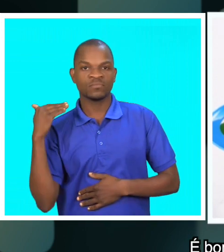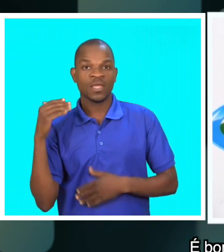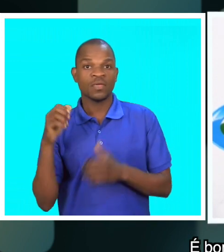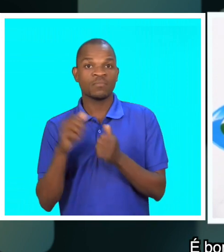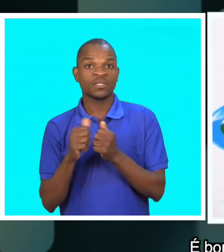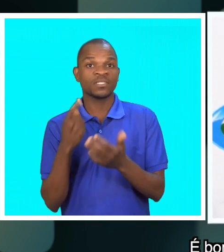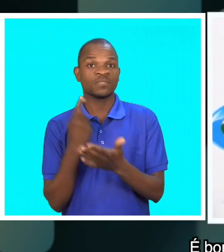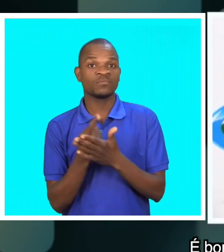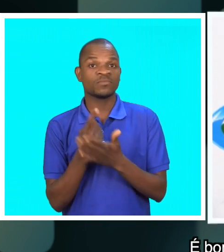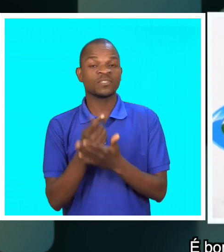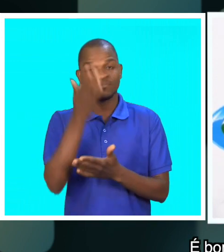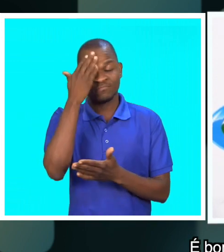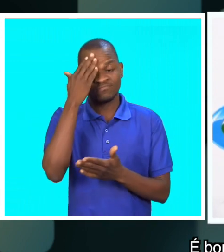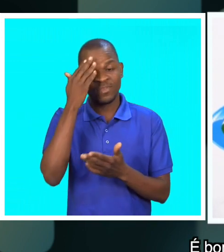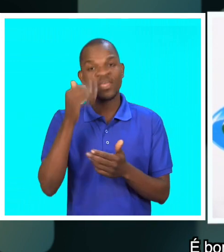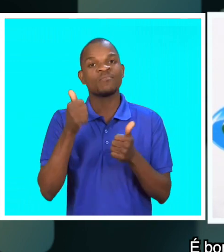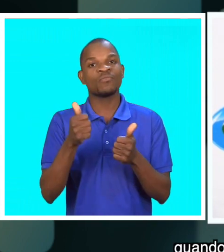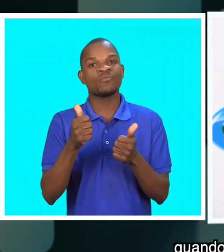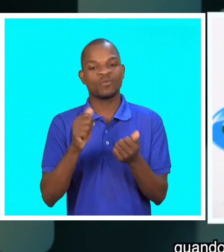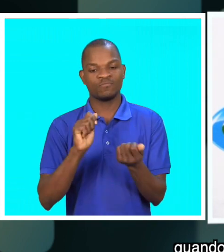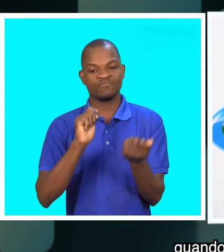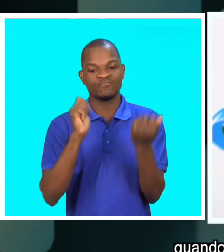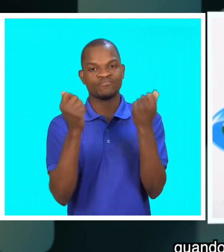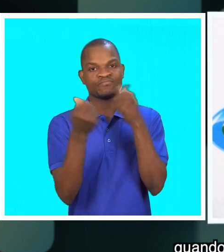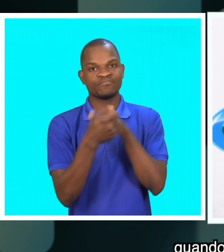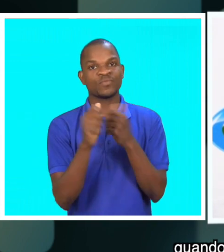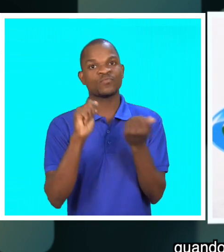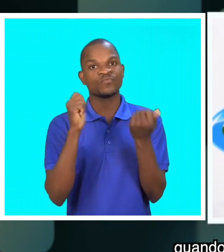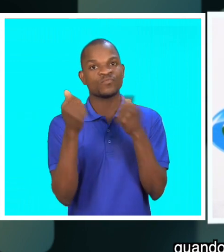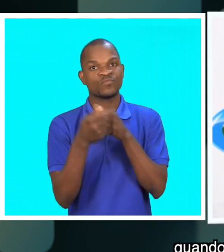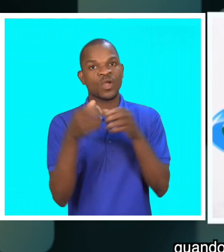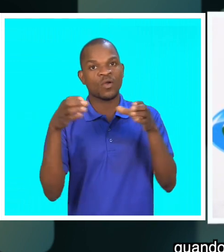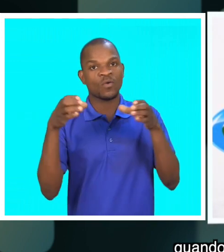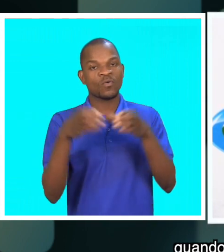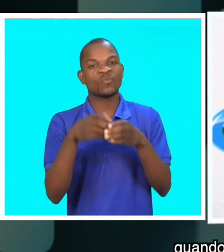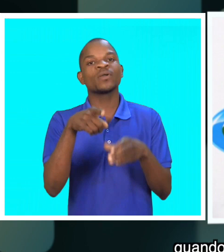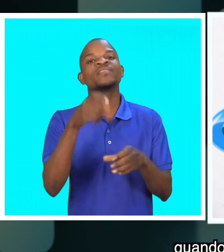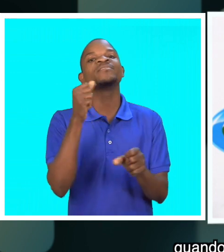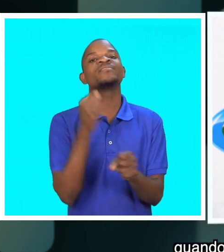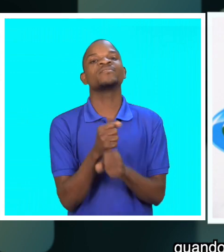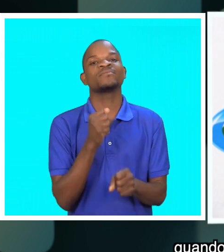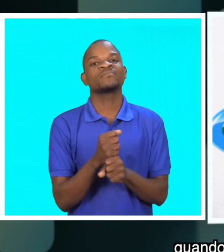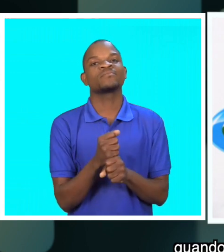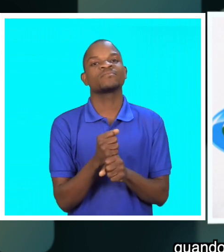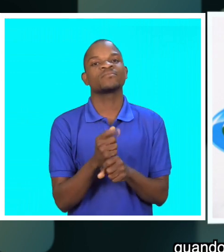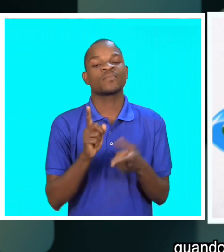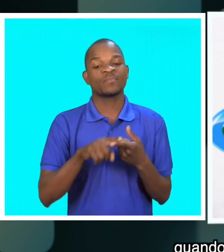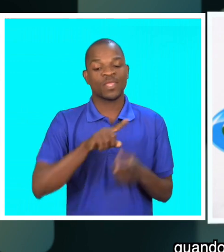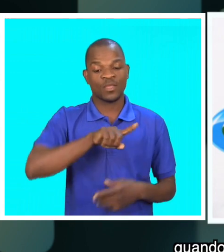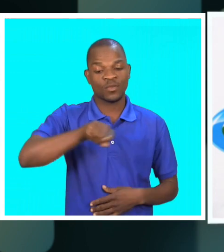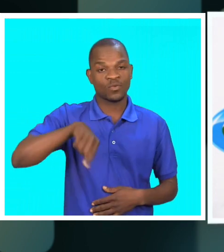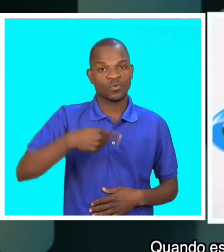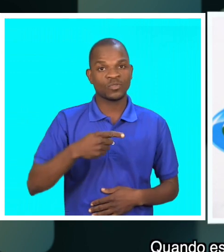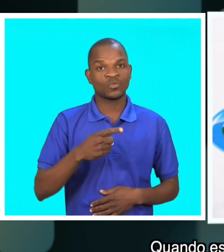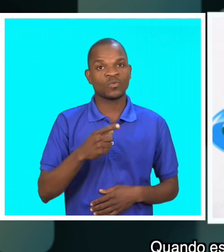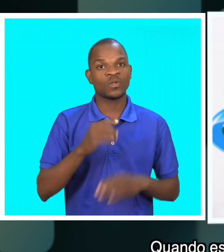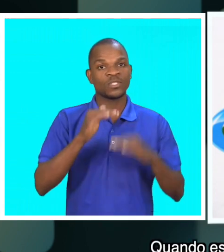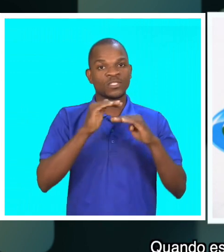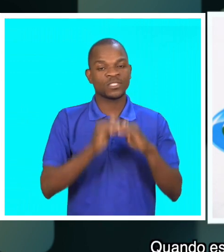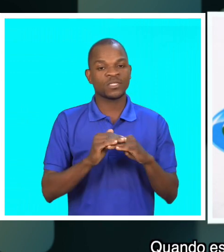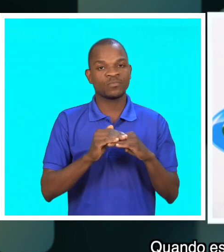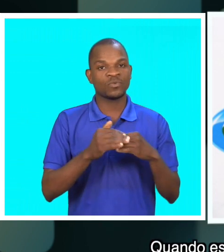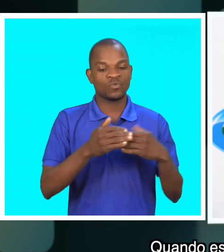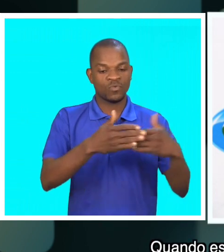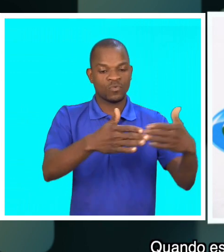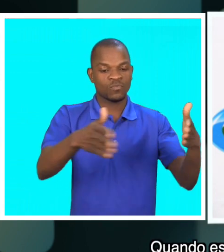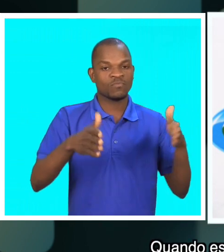quando existe esse tipo de variação, quando existe esse tipo de incremento no grupo de trabalho. Nós,